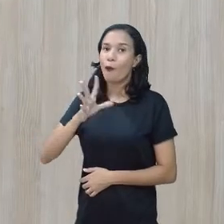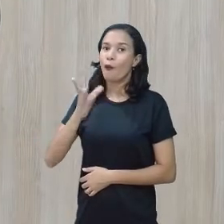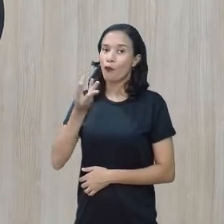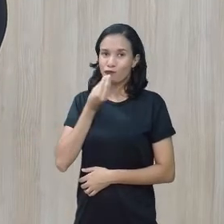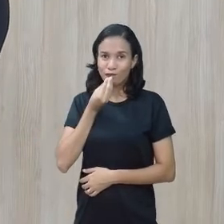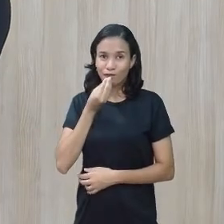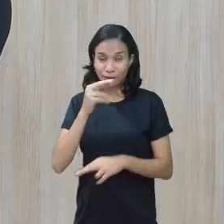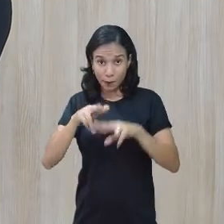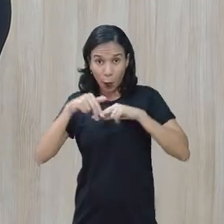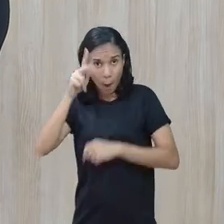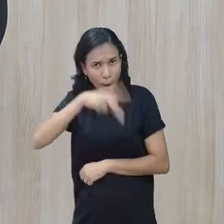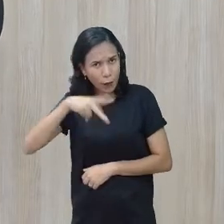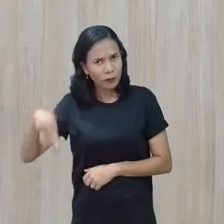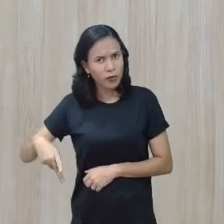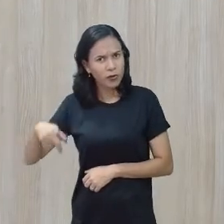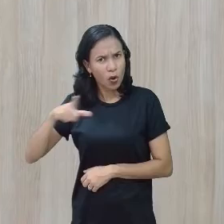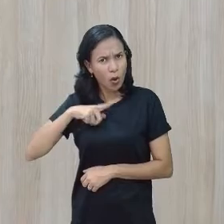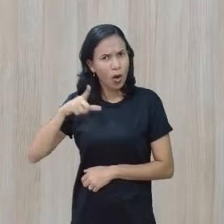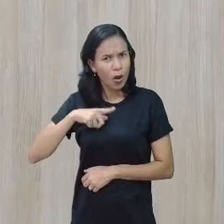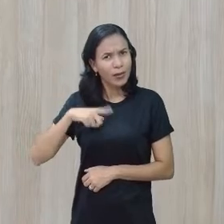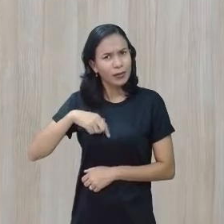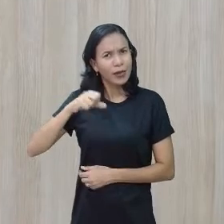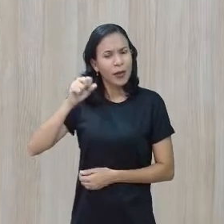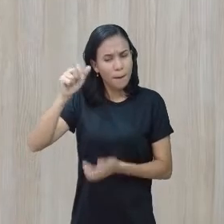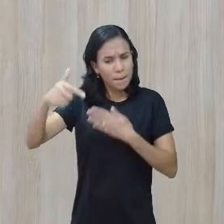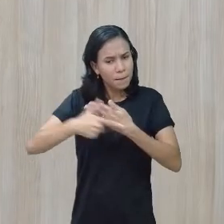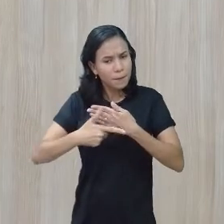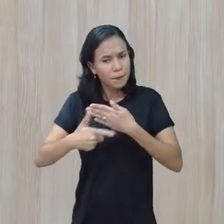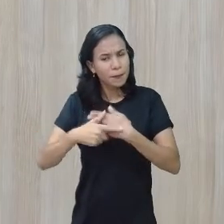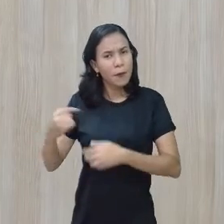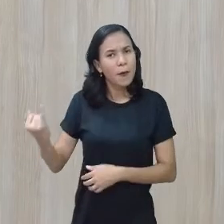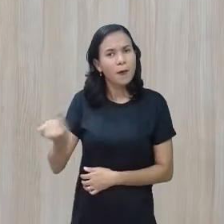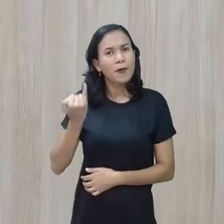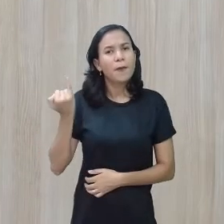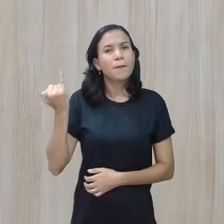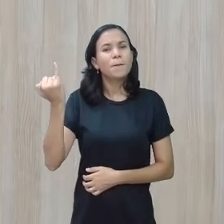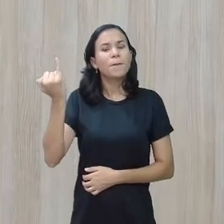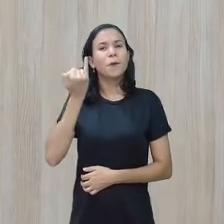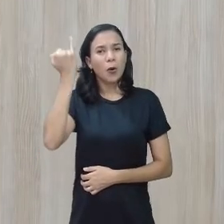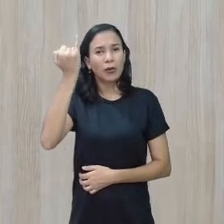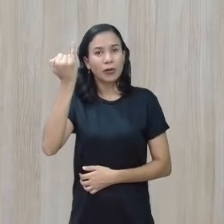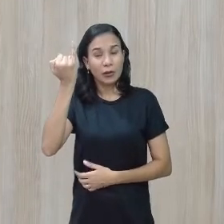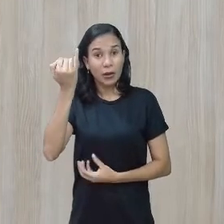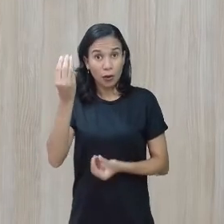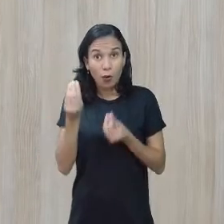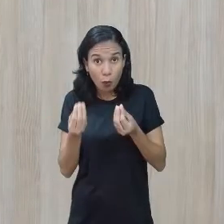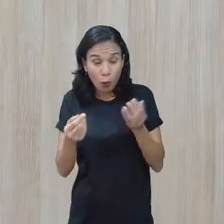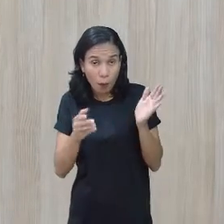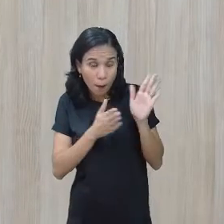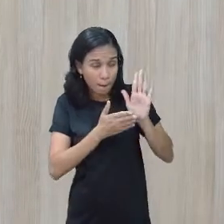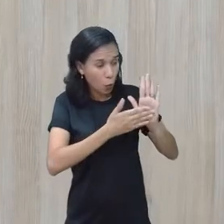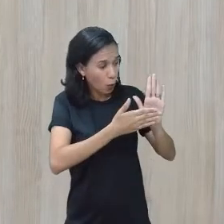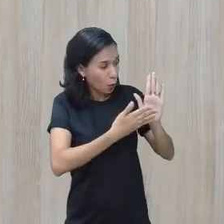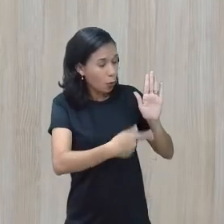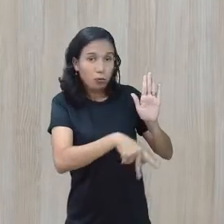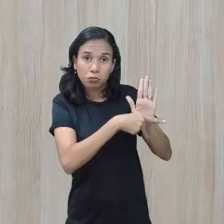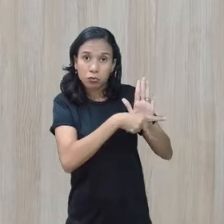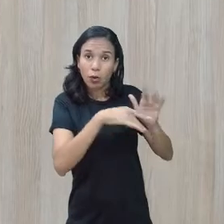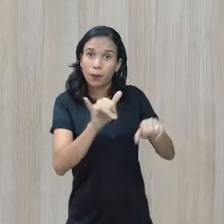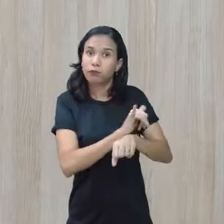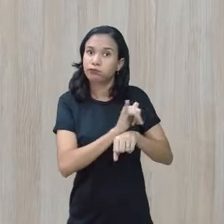professor, ele sim, ele faz essa diferença quando ele está propondo uma estratégia